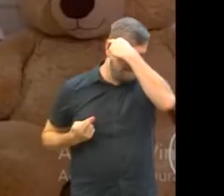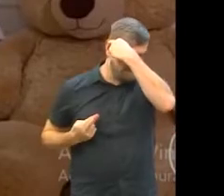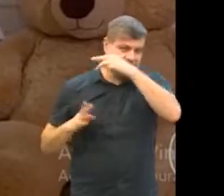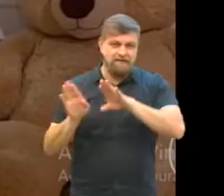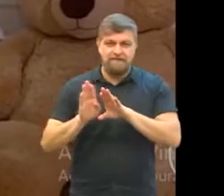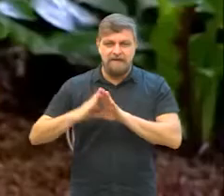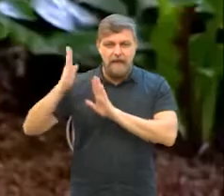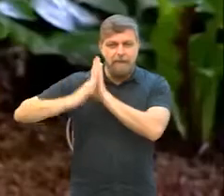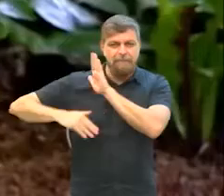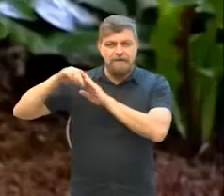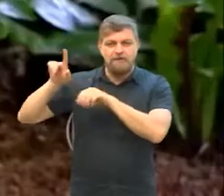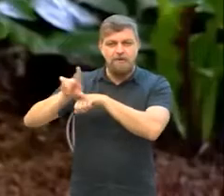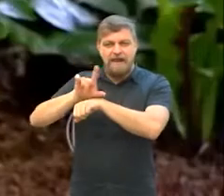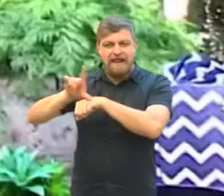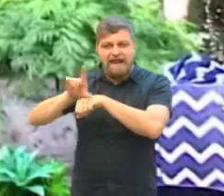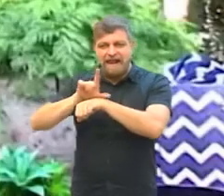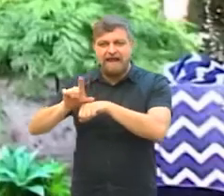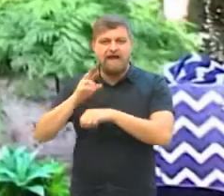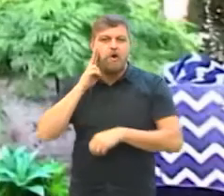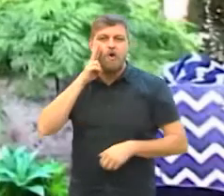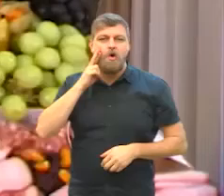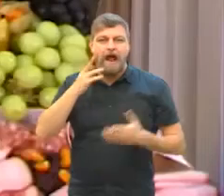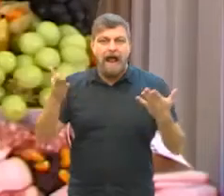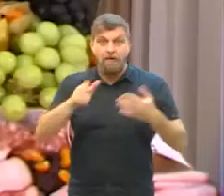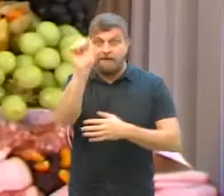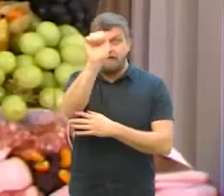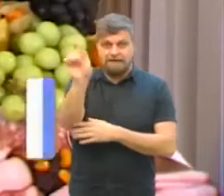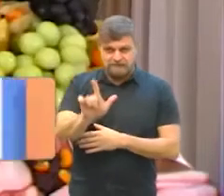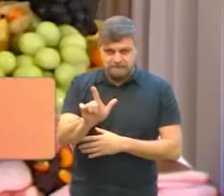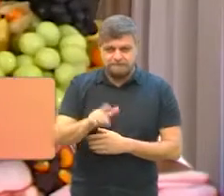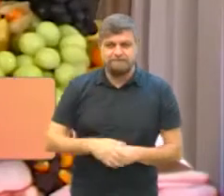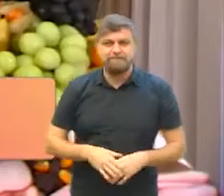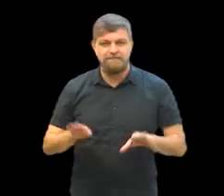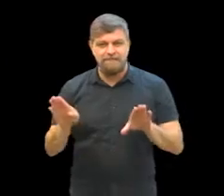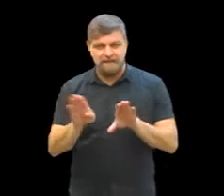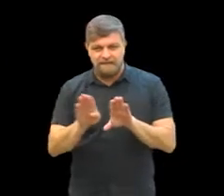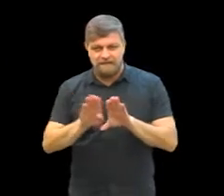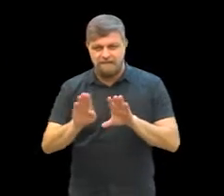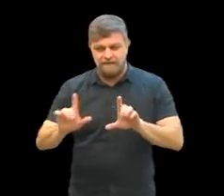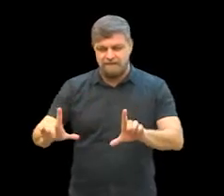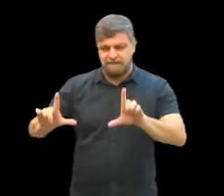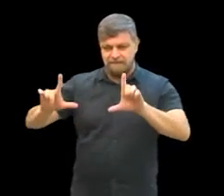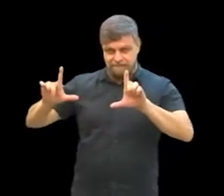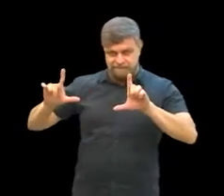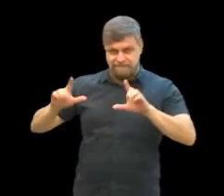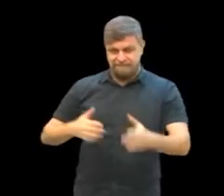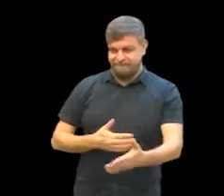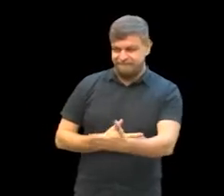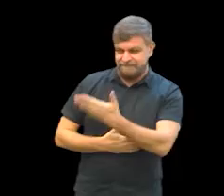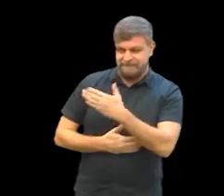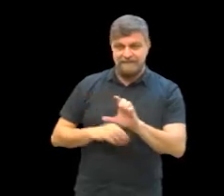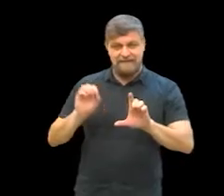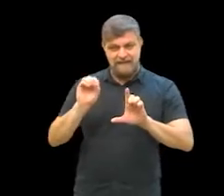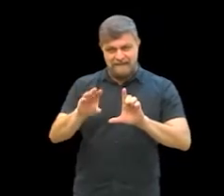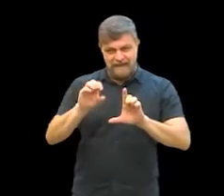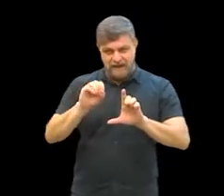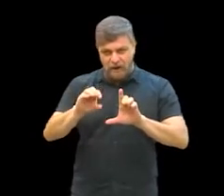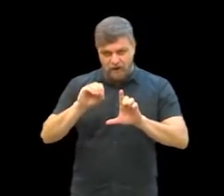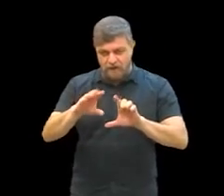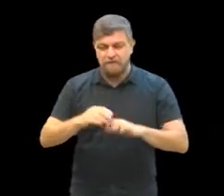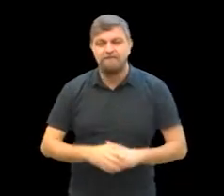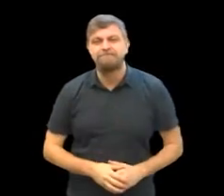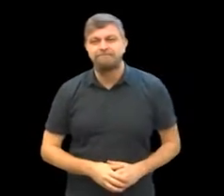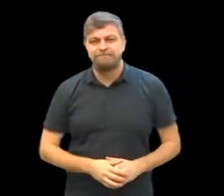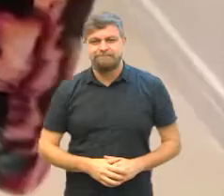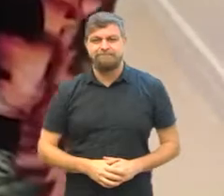fez dread, pintou de lilás, rosa e agora está azul. A jornalista e apresentadora também da TV